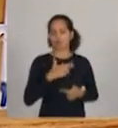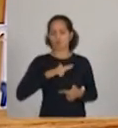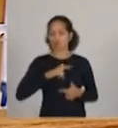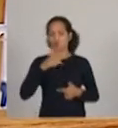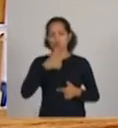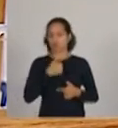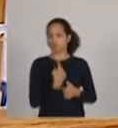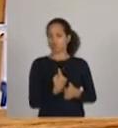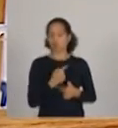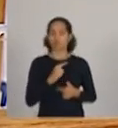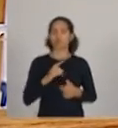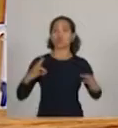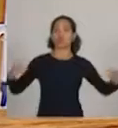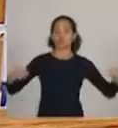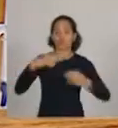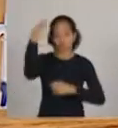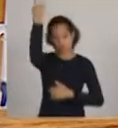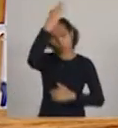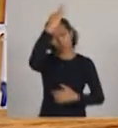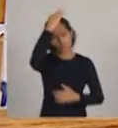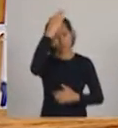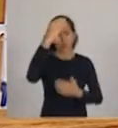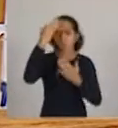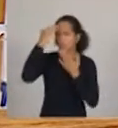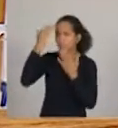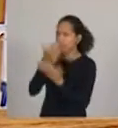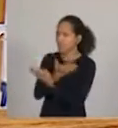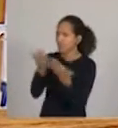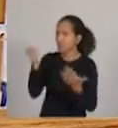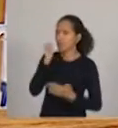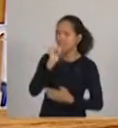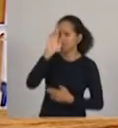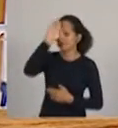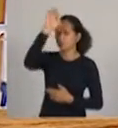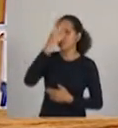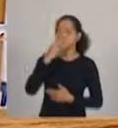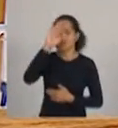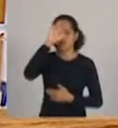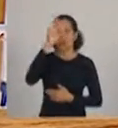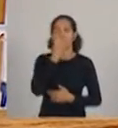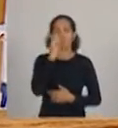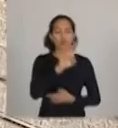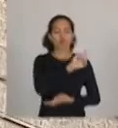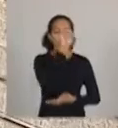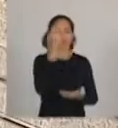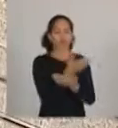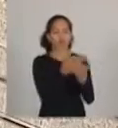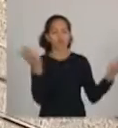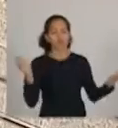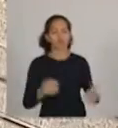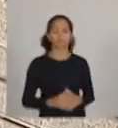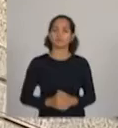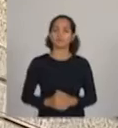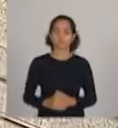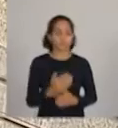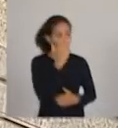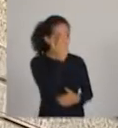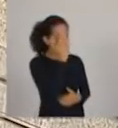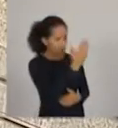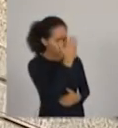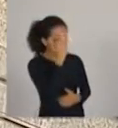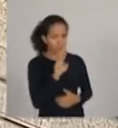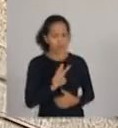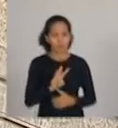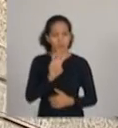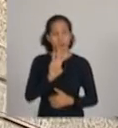no trabalho de todo esse Estado. Muito obrigado, senhoras e senhores. Tenham um bom dia. Obrigado ao senhor Washington Luiz